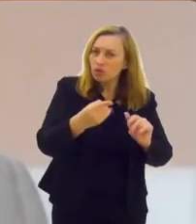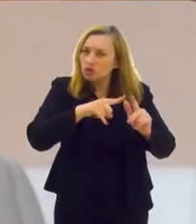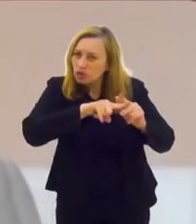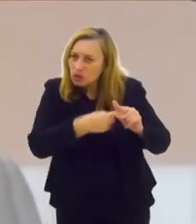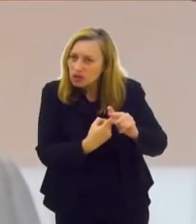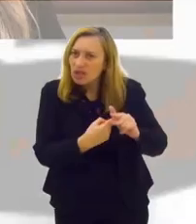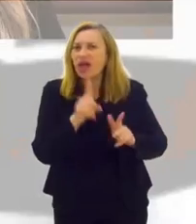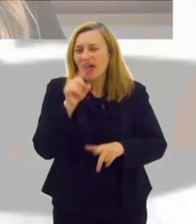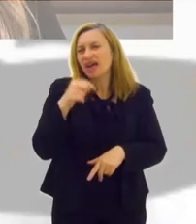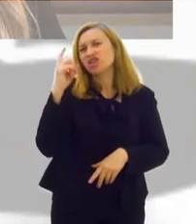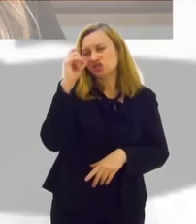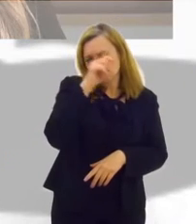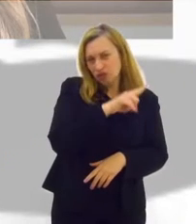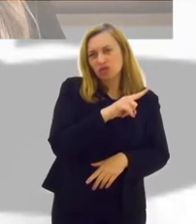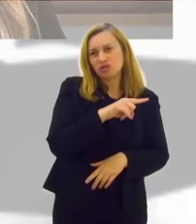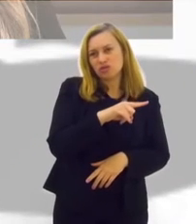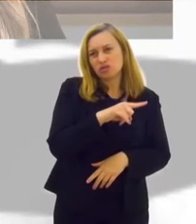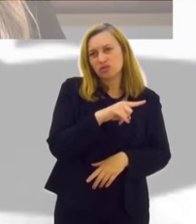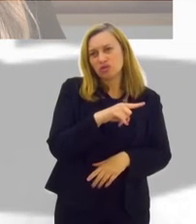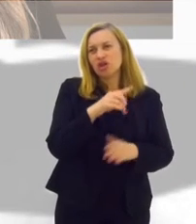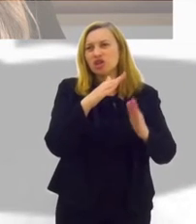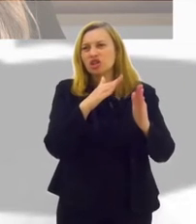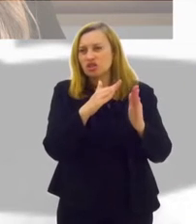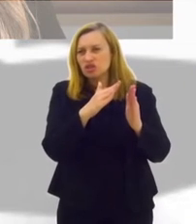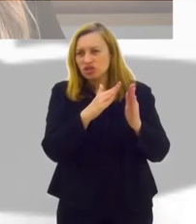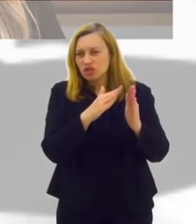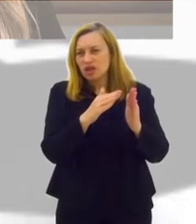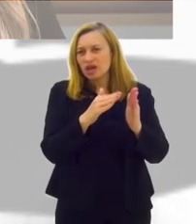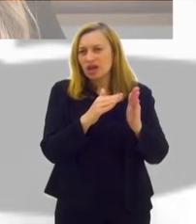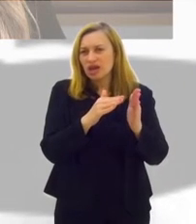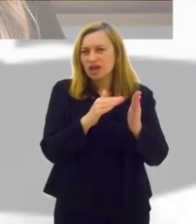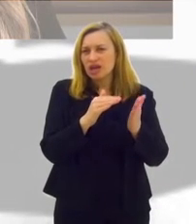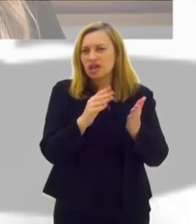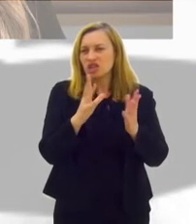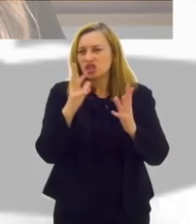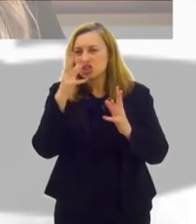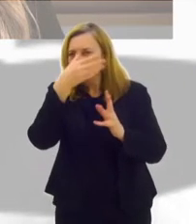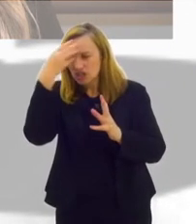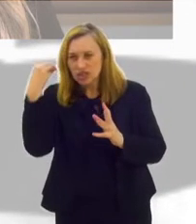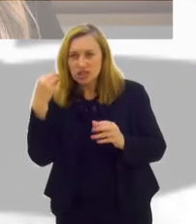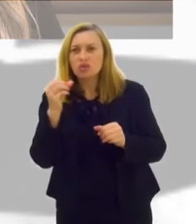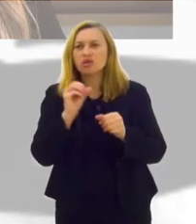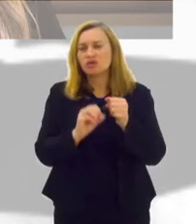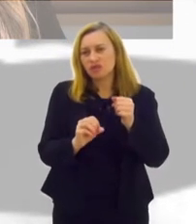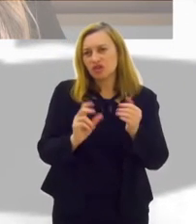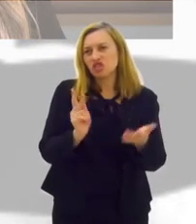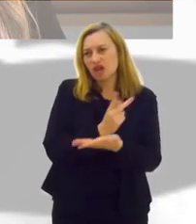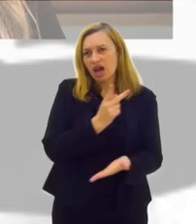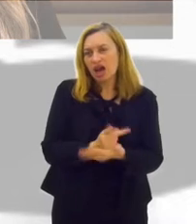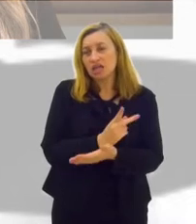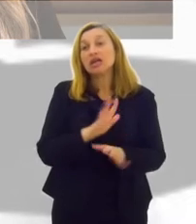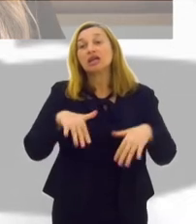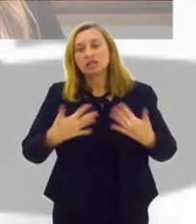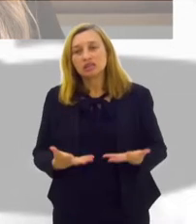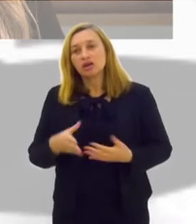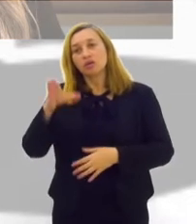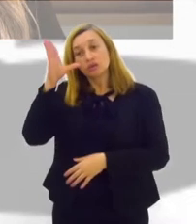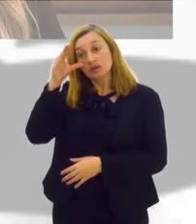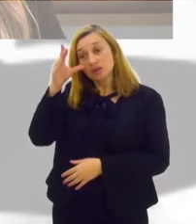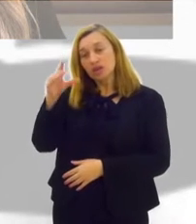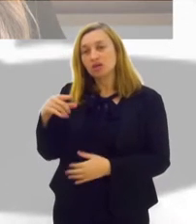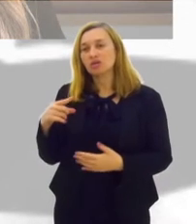da correção, é difícil alcançar o mesmo público e corrigir todo o dano que foi feito. Então, a intenção da